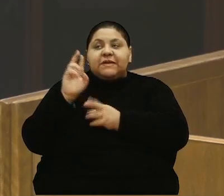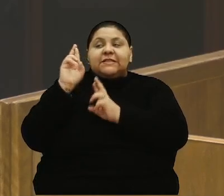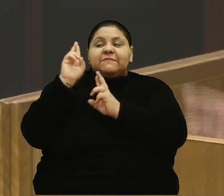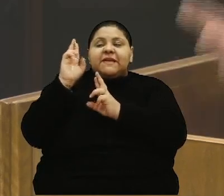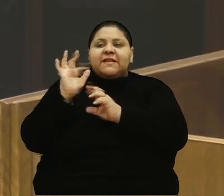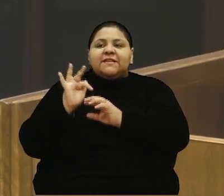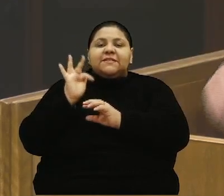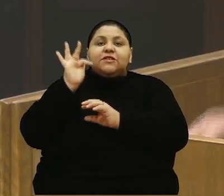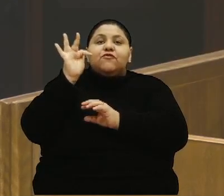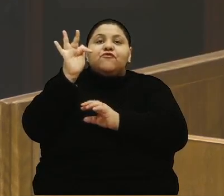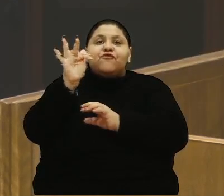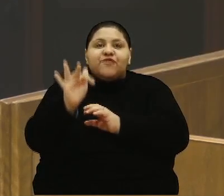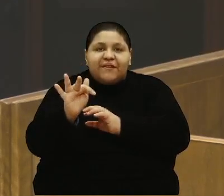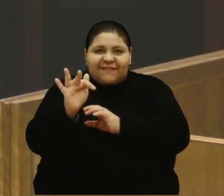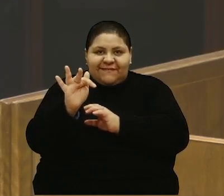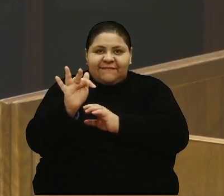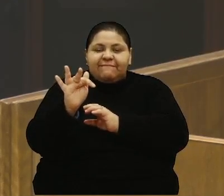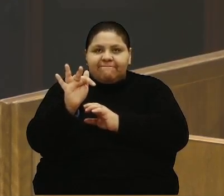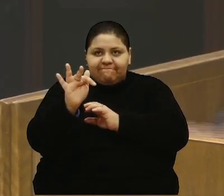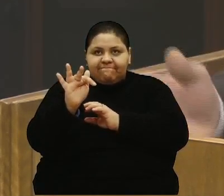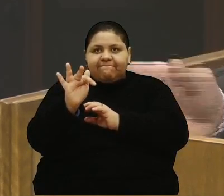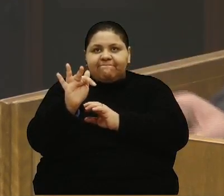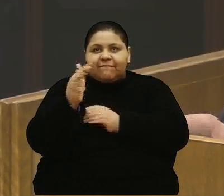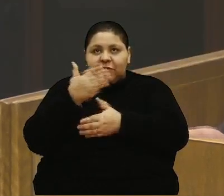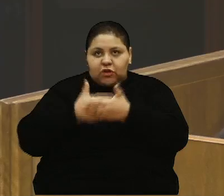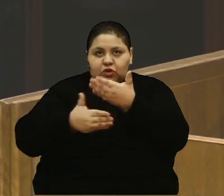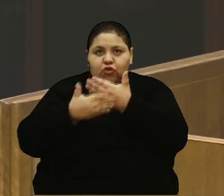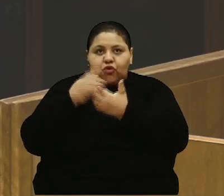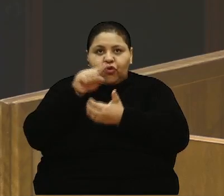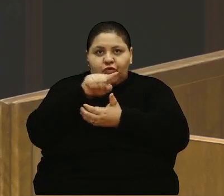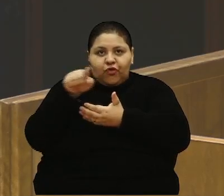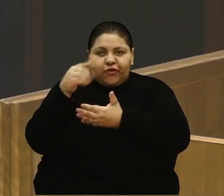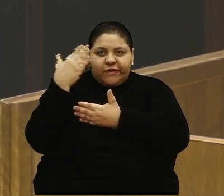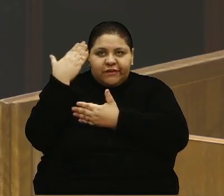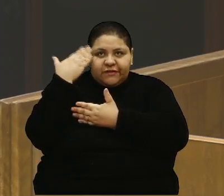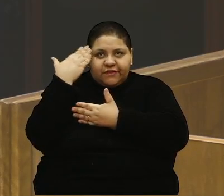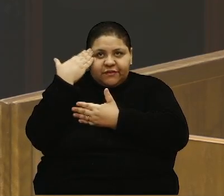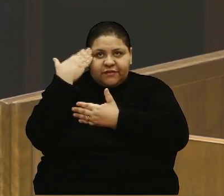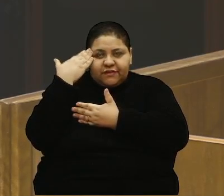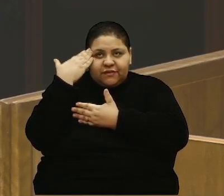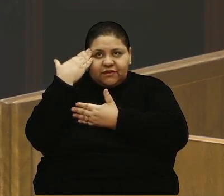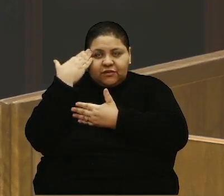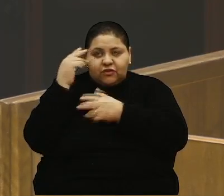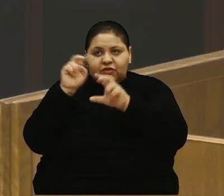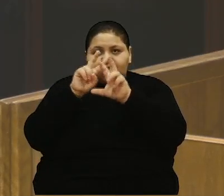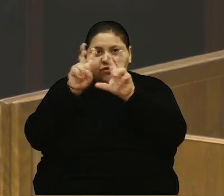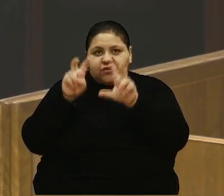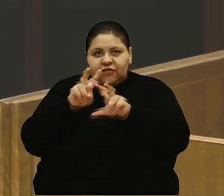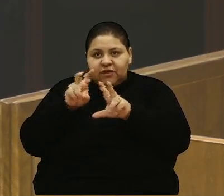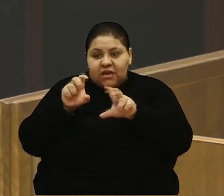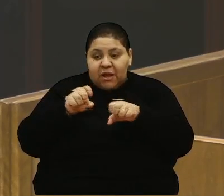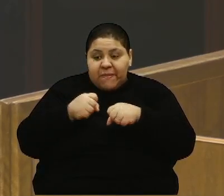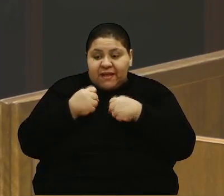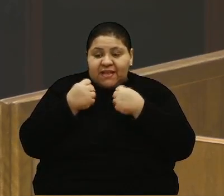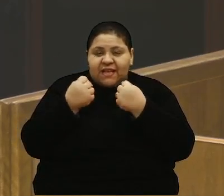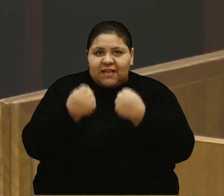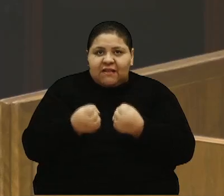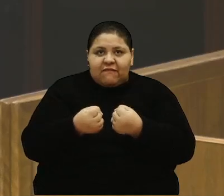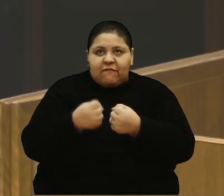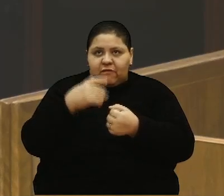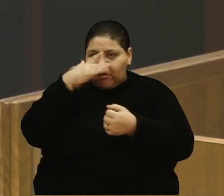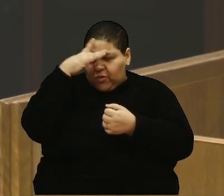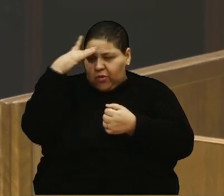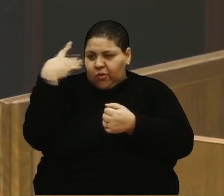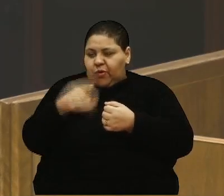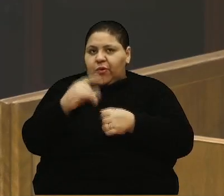do túnel, no meio da escuridão. Todos aqui sabem das minhas pautas, né? A minha defesa